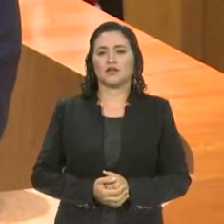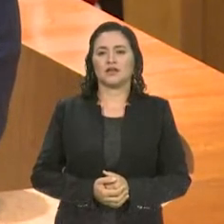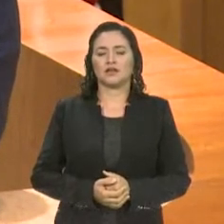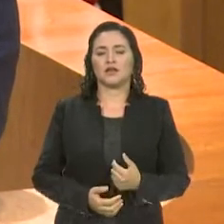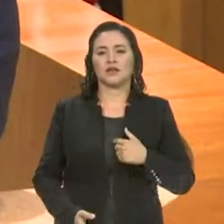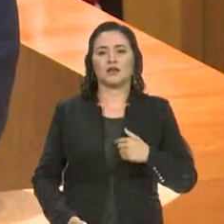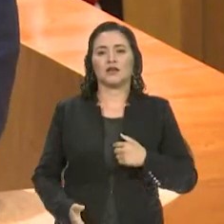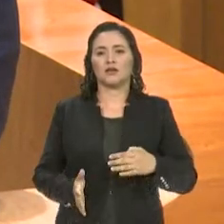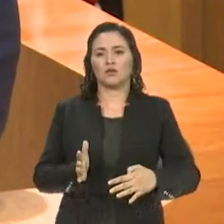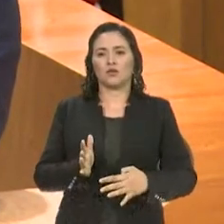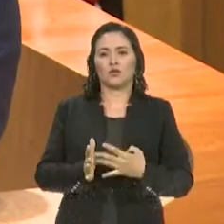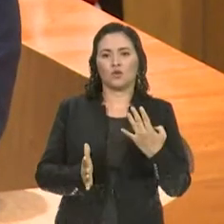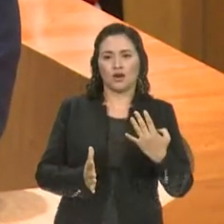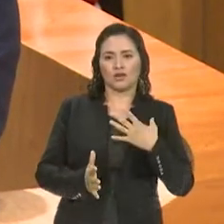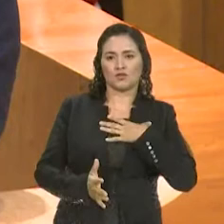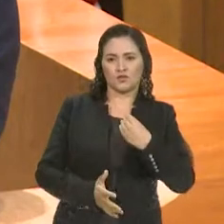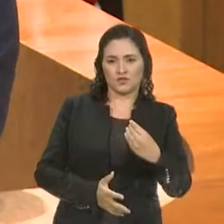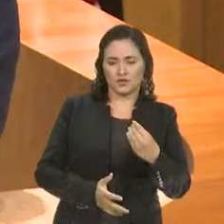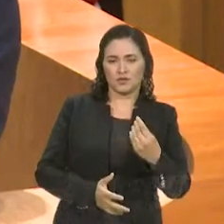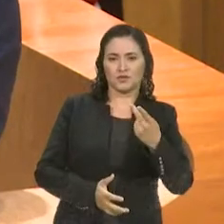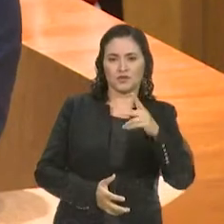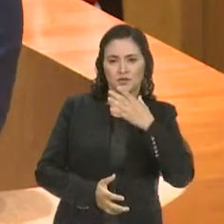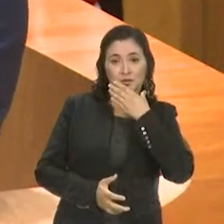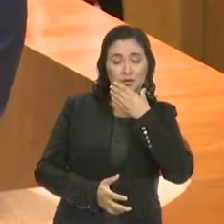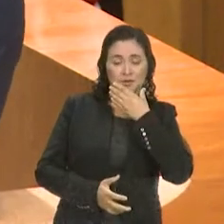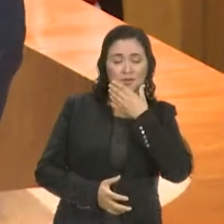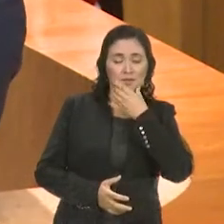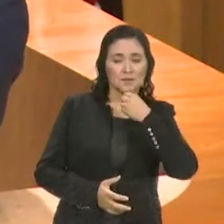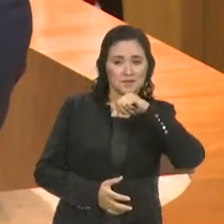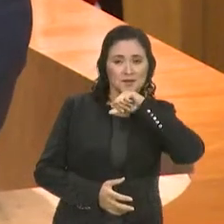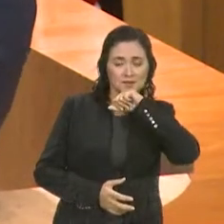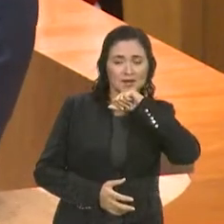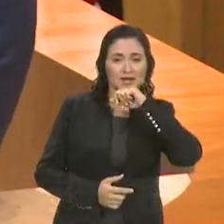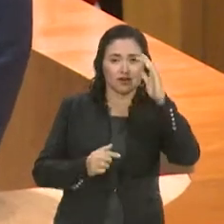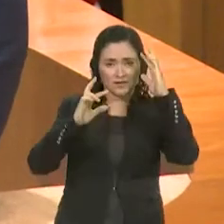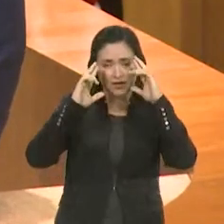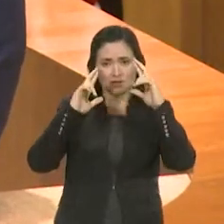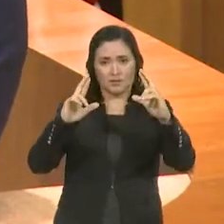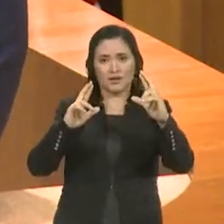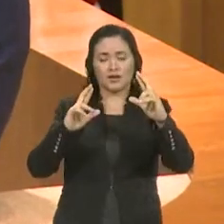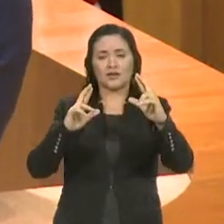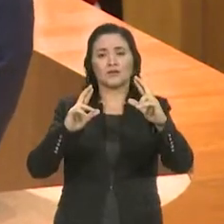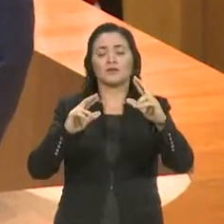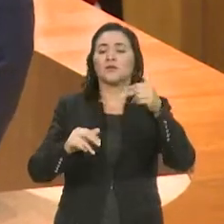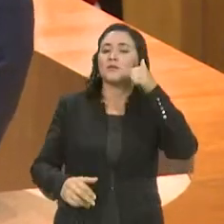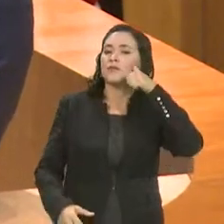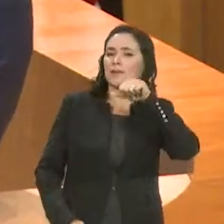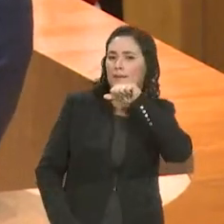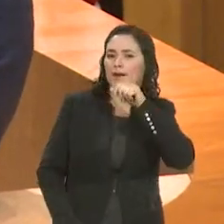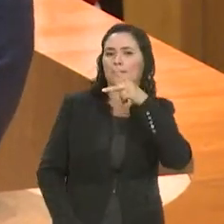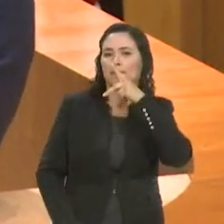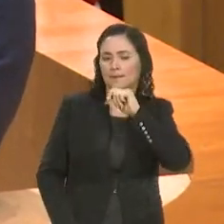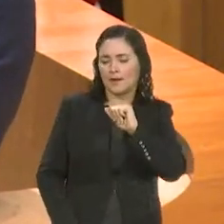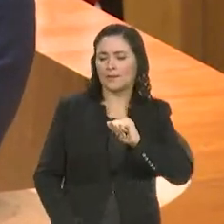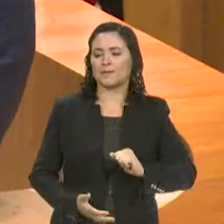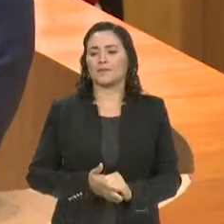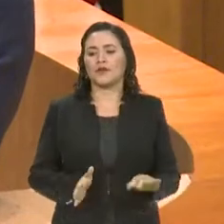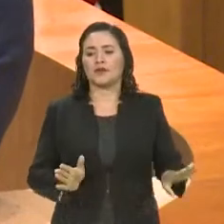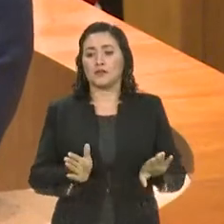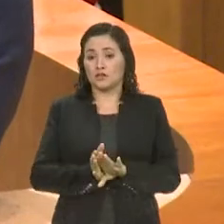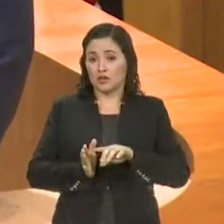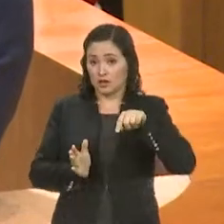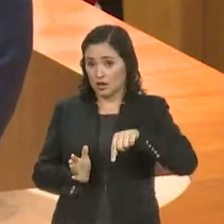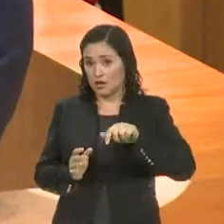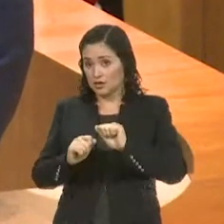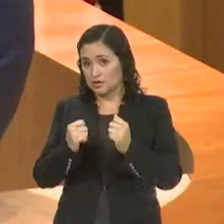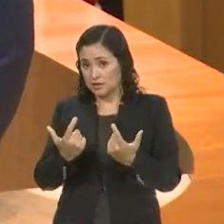para o seu pai, então tenho um respeito muito grande. E eu já destaquei, porque quando eu cheguei à Assembleia Legislativa também, eu já conheci o meu presidente